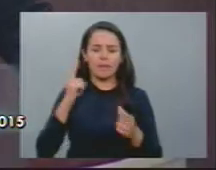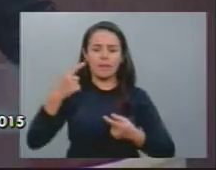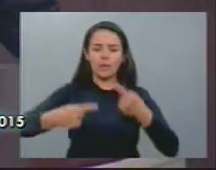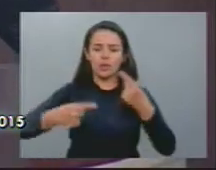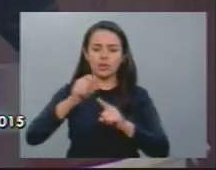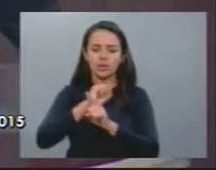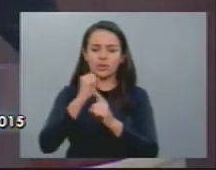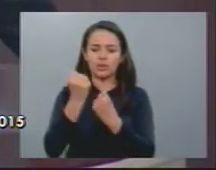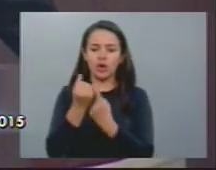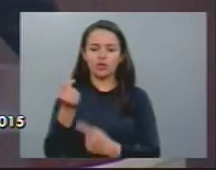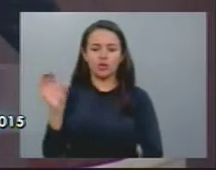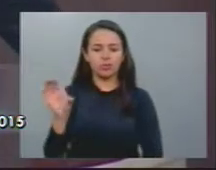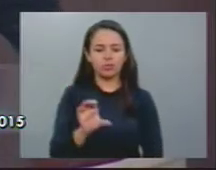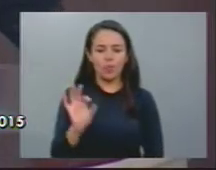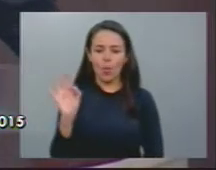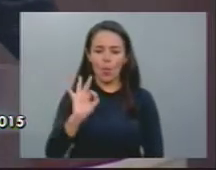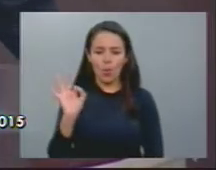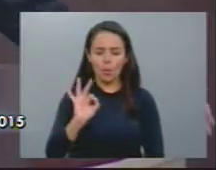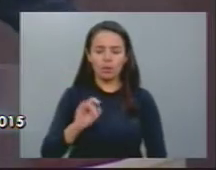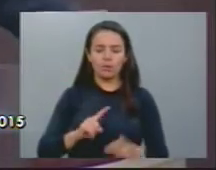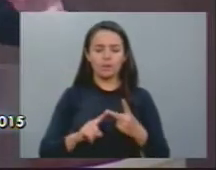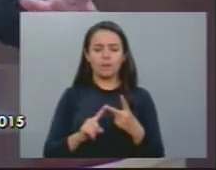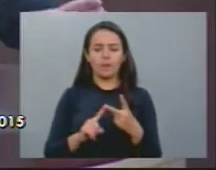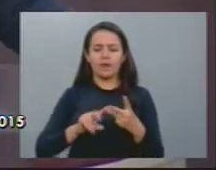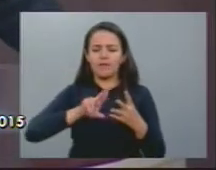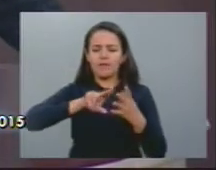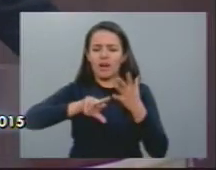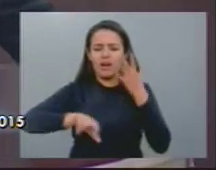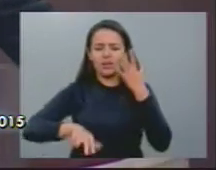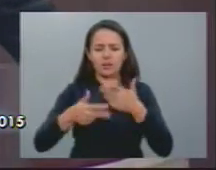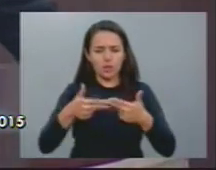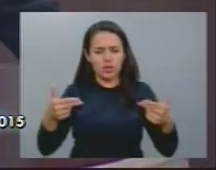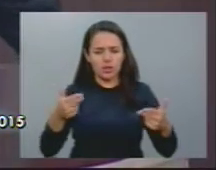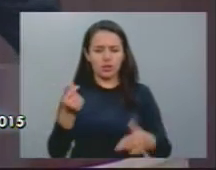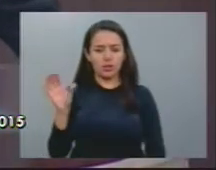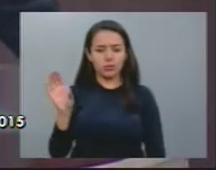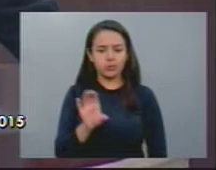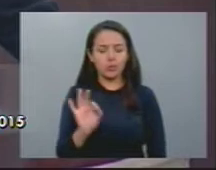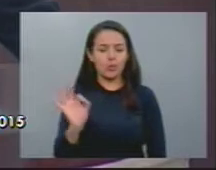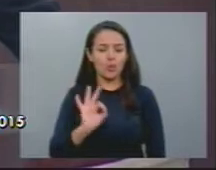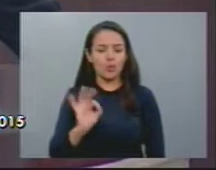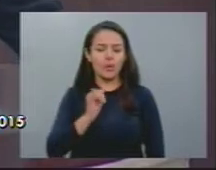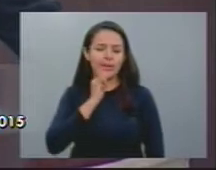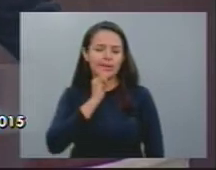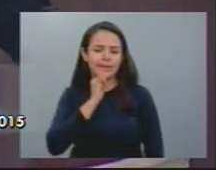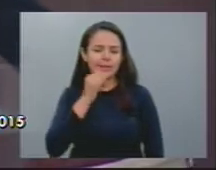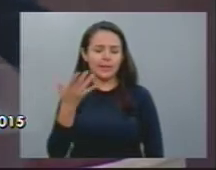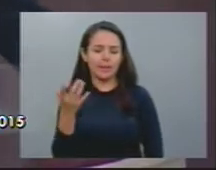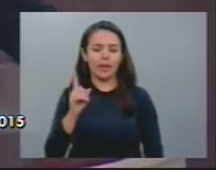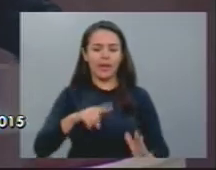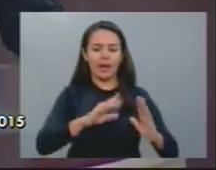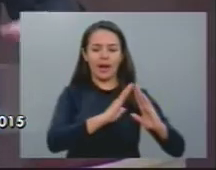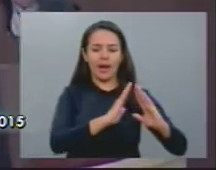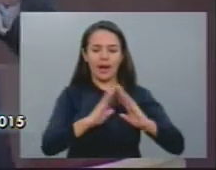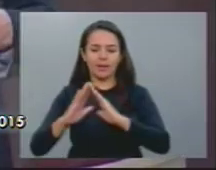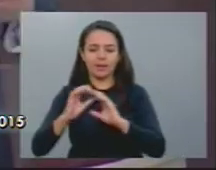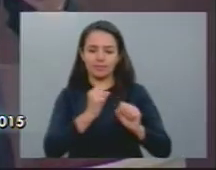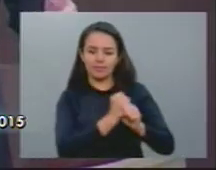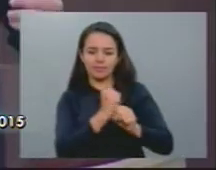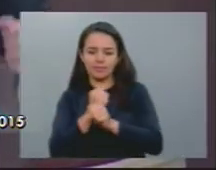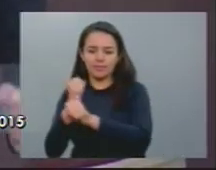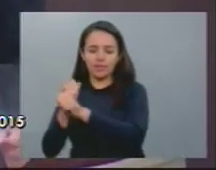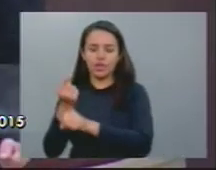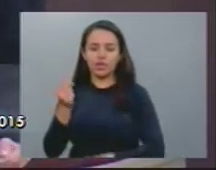sociais, cortando investimentos absolutamente estratégicos, como, por exemplo, o investimento em habitação, que, além